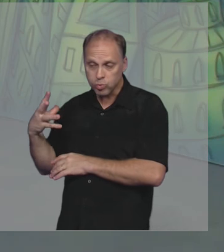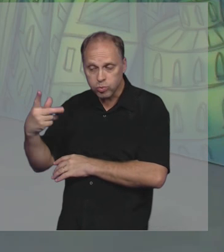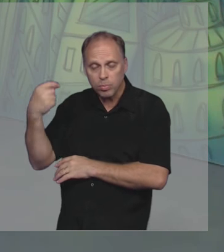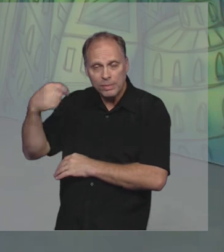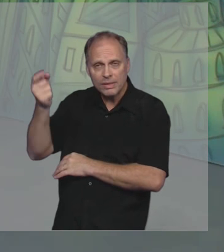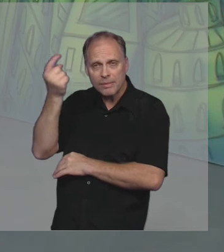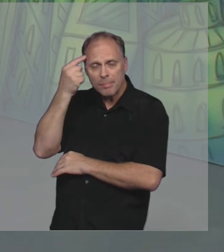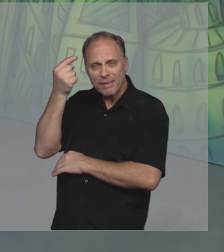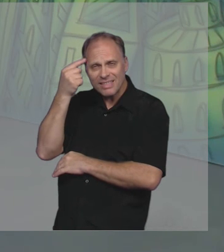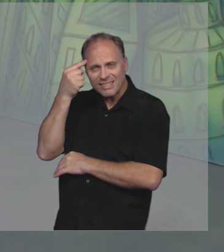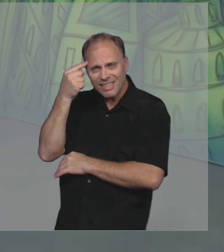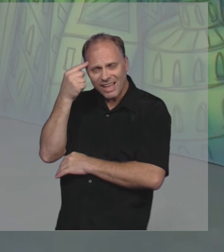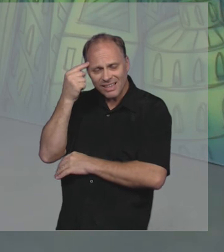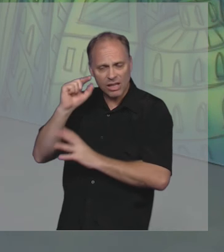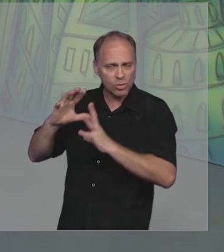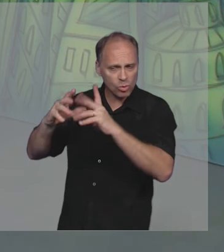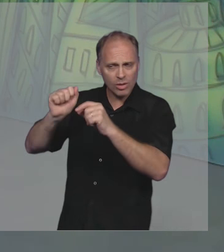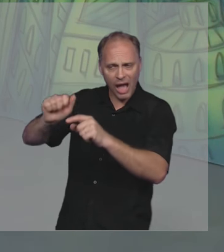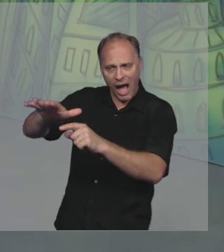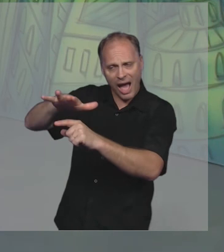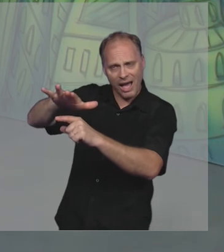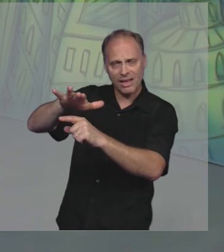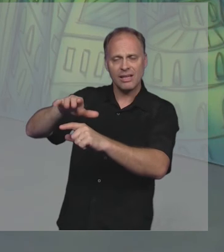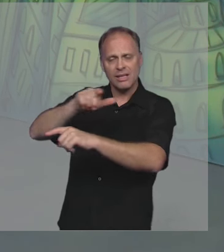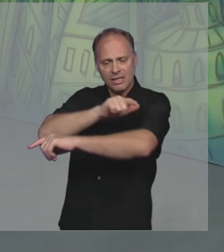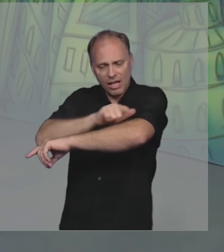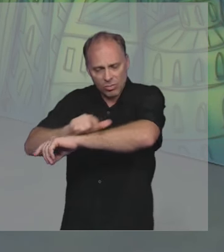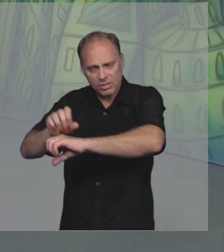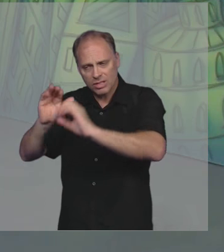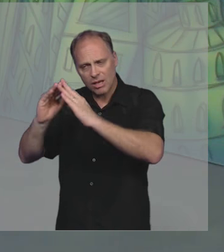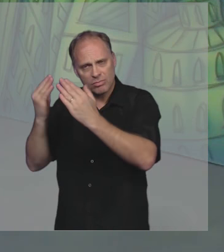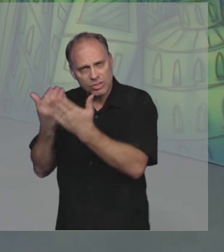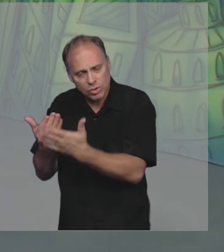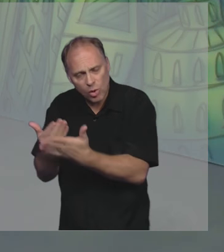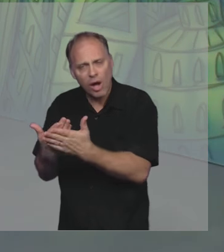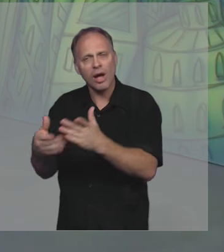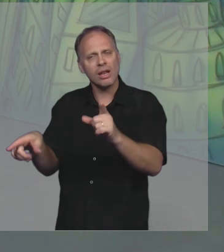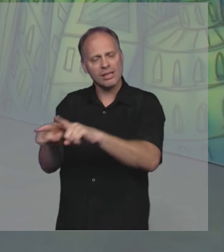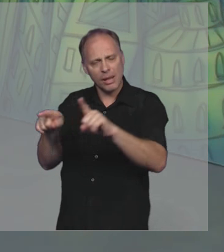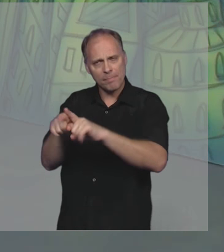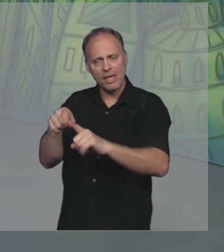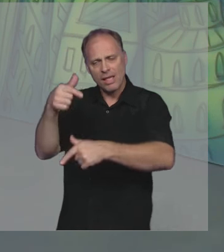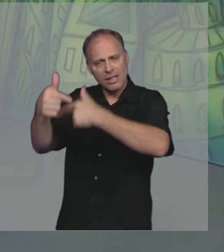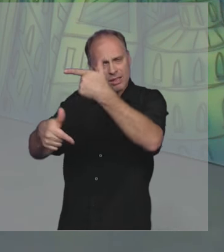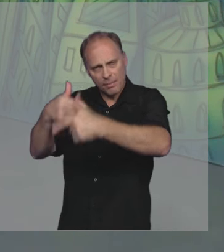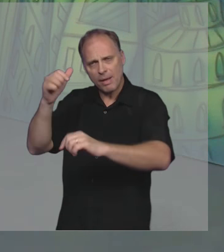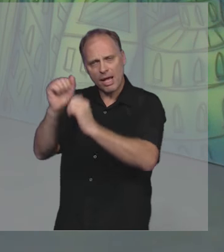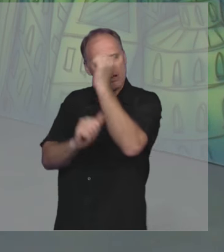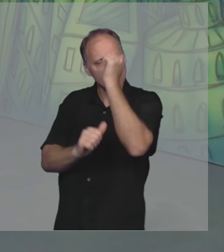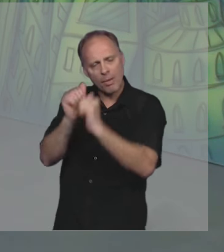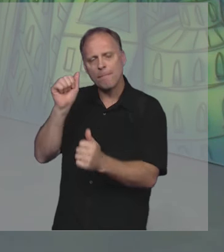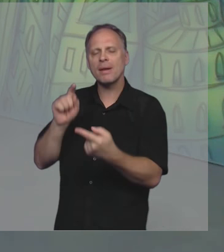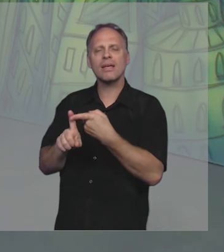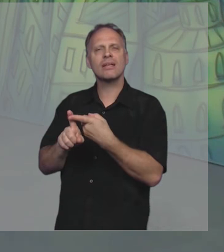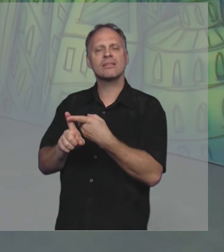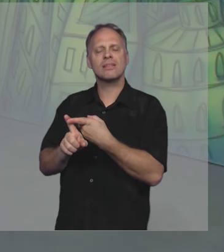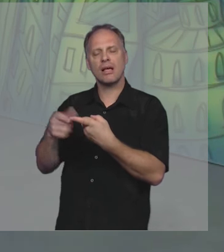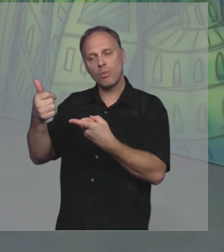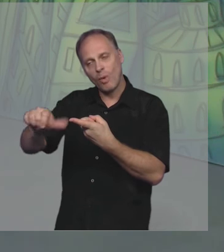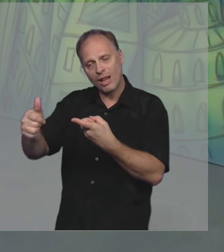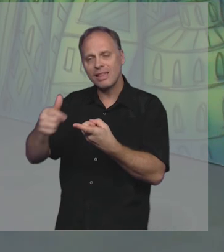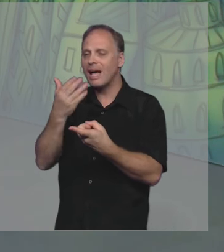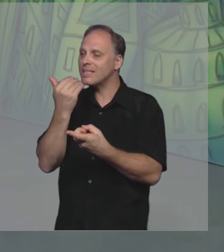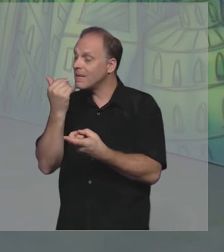que ser pensada articuladamente em todas as áreas, na educação, por exemplo, na qualidade do trabalho das pessoas,